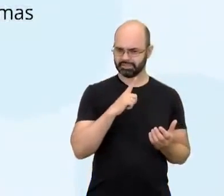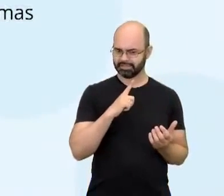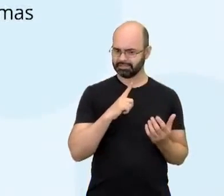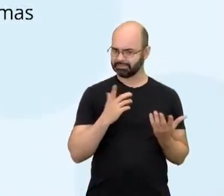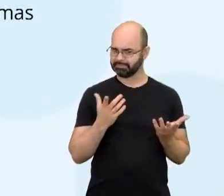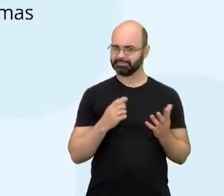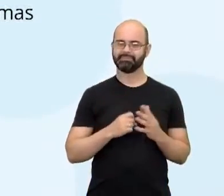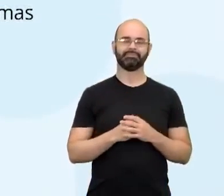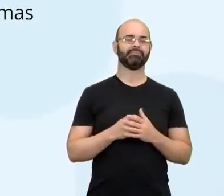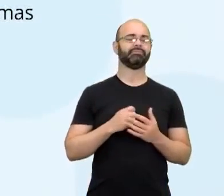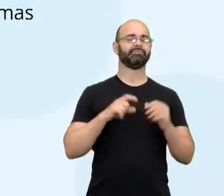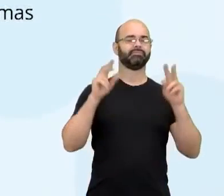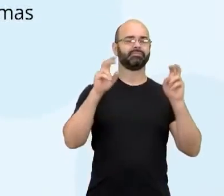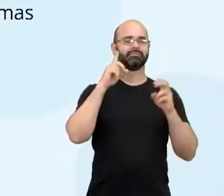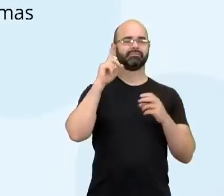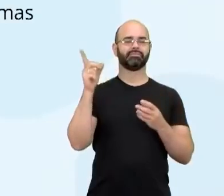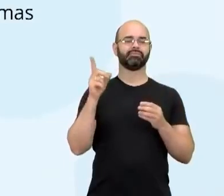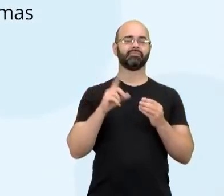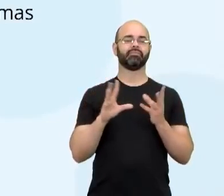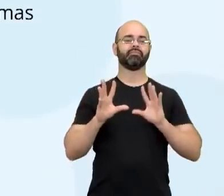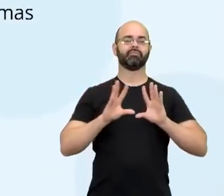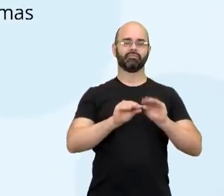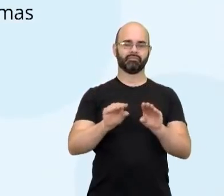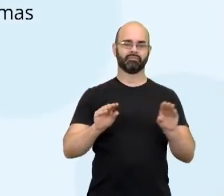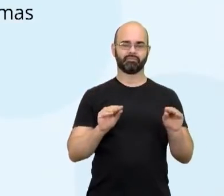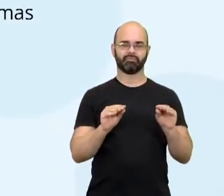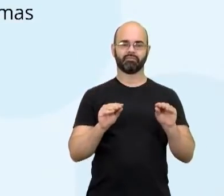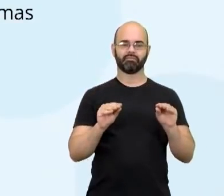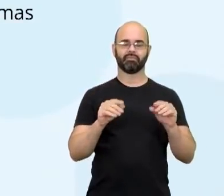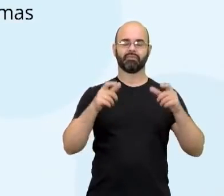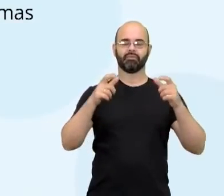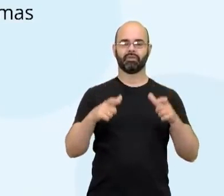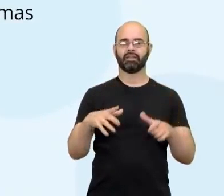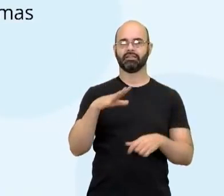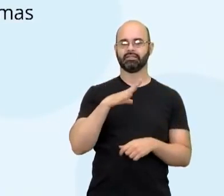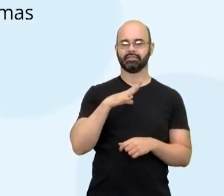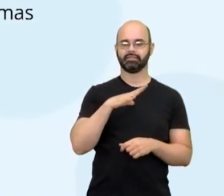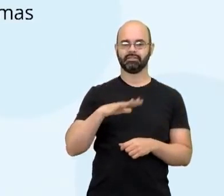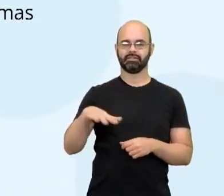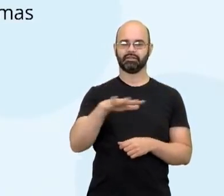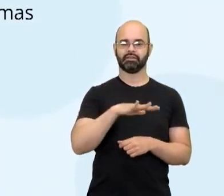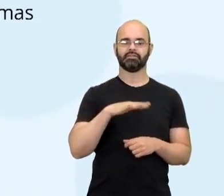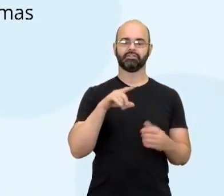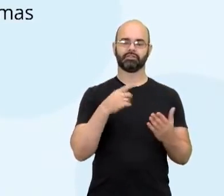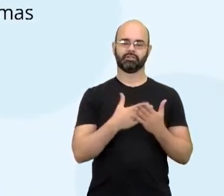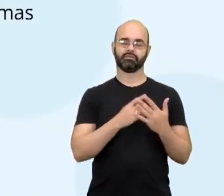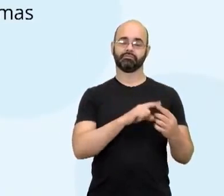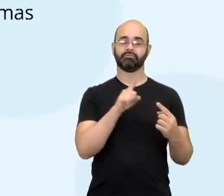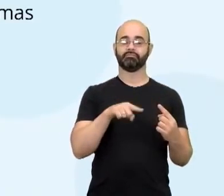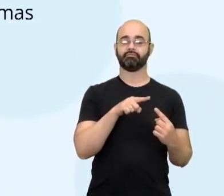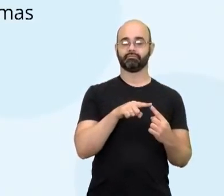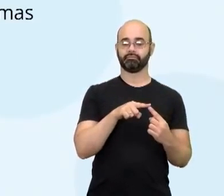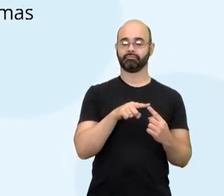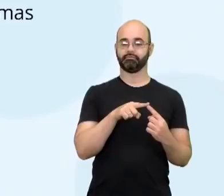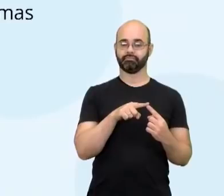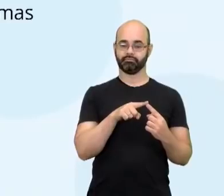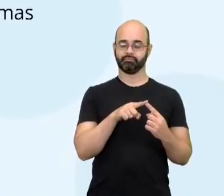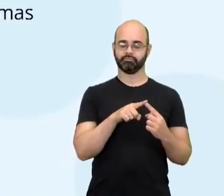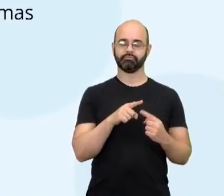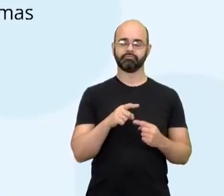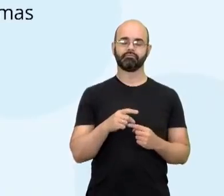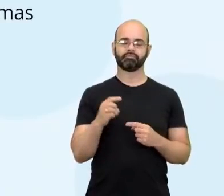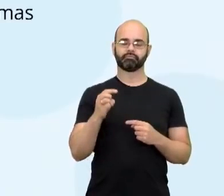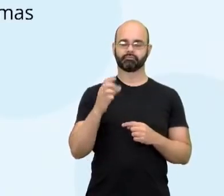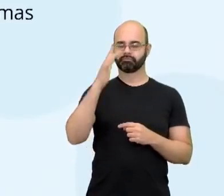vocês: intervenção urbana. Objetivos da aula: compreender intencionalidades